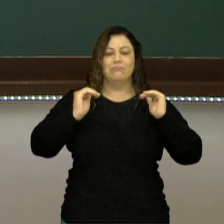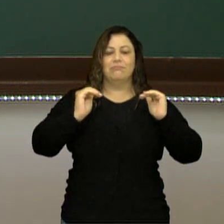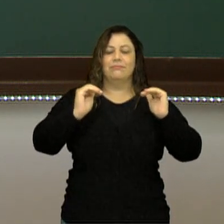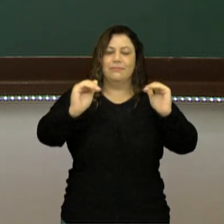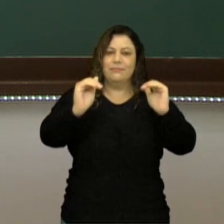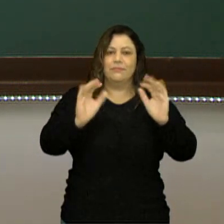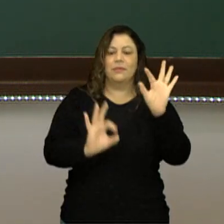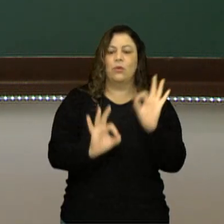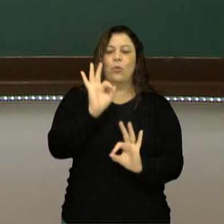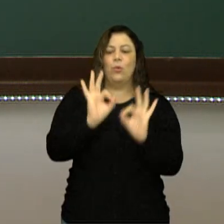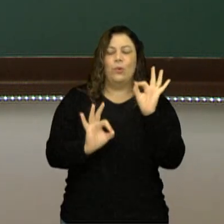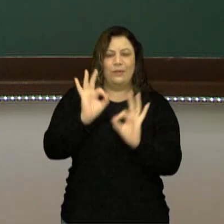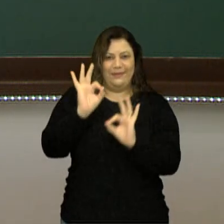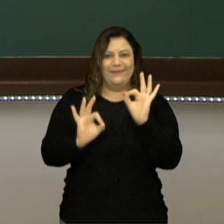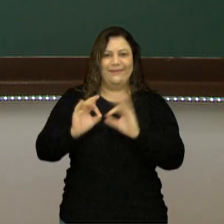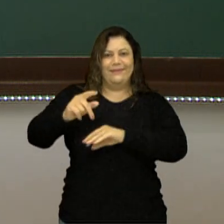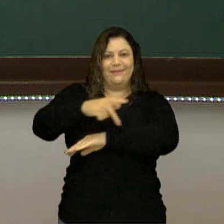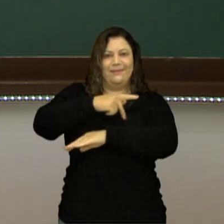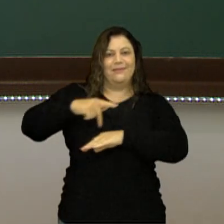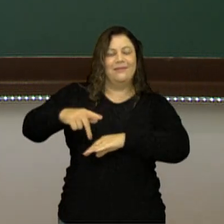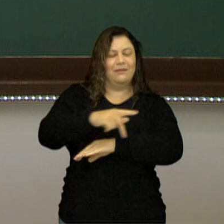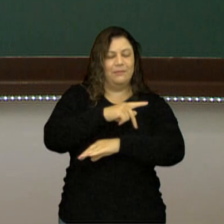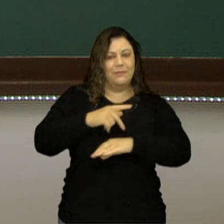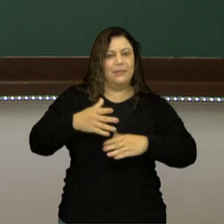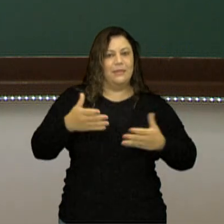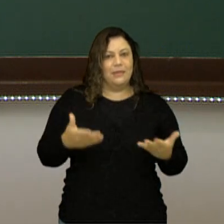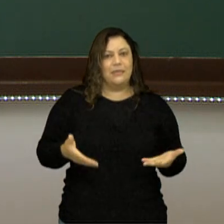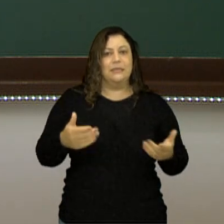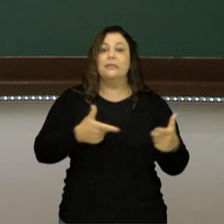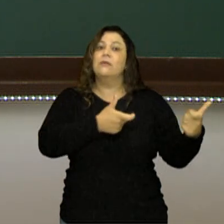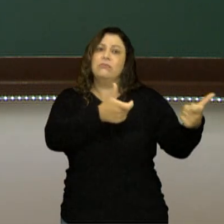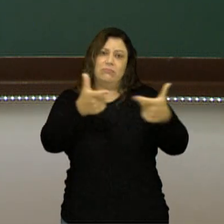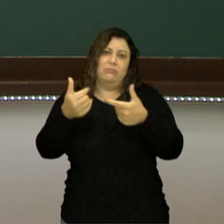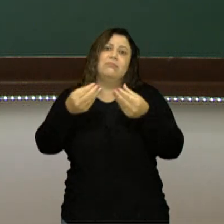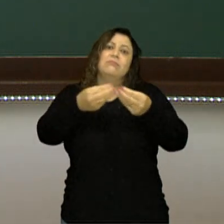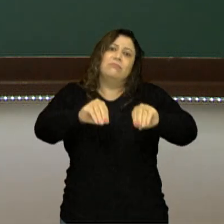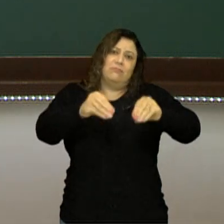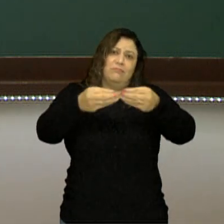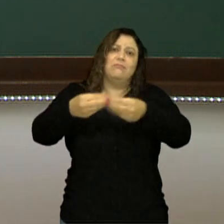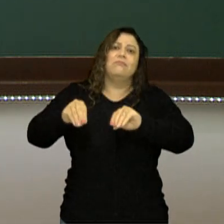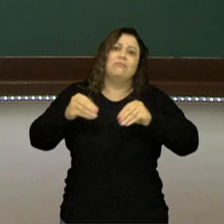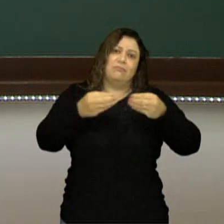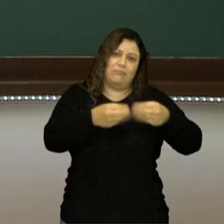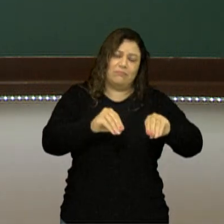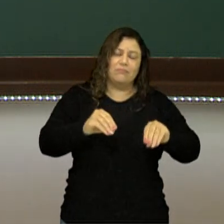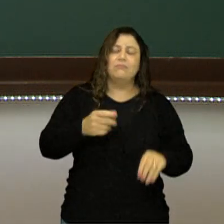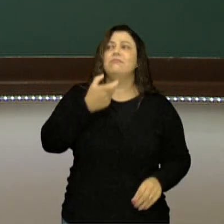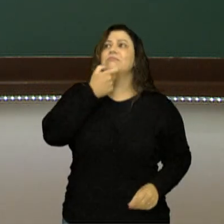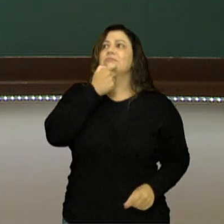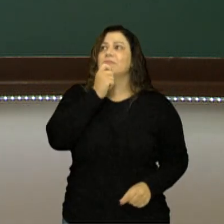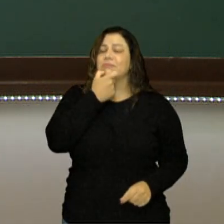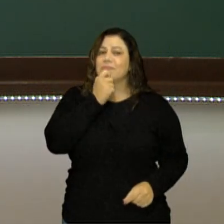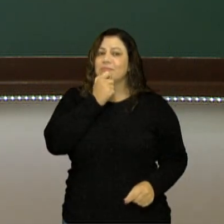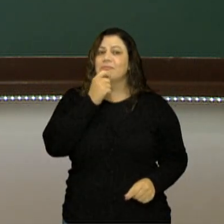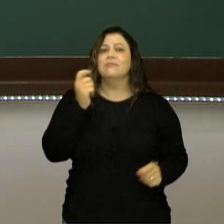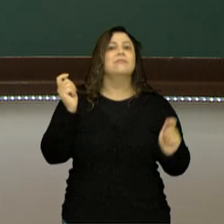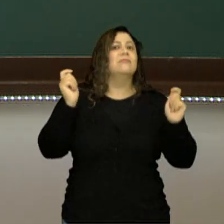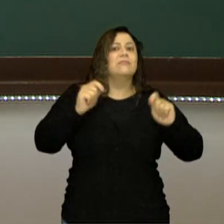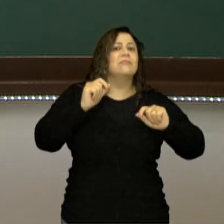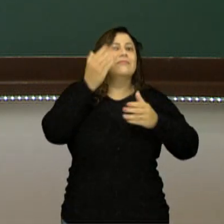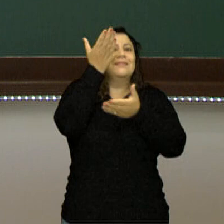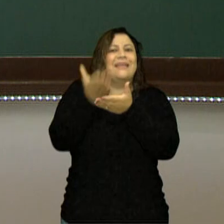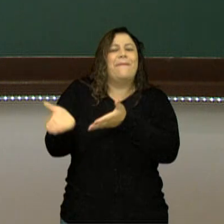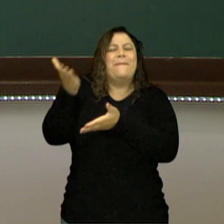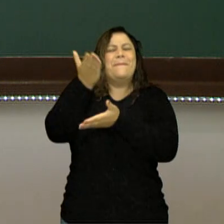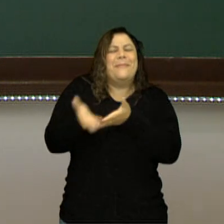Estado nacional. Então veja, as guerras poderiam prejudicar. No caso da Inglaterra, né, a Inglaterra vai